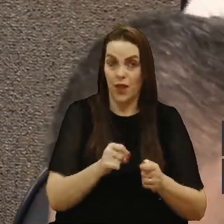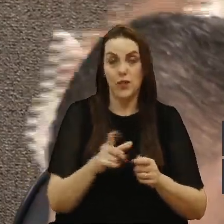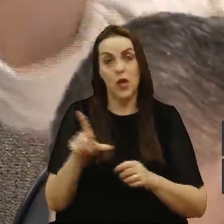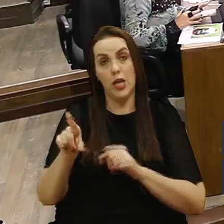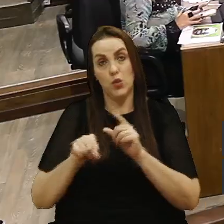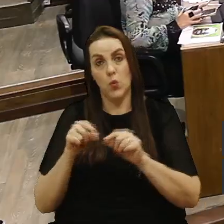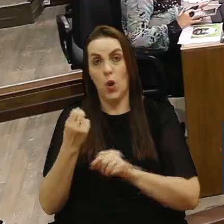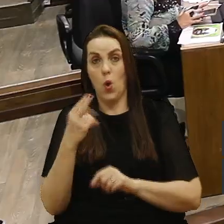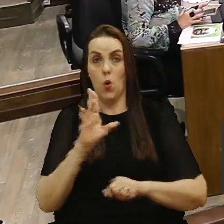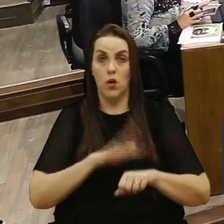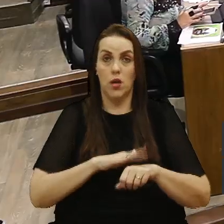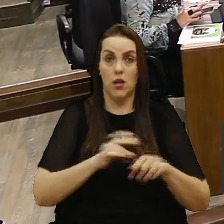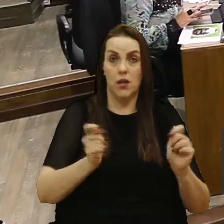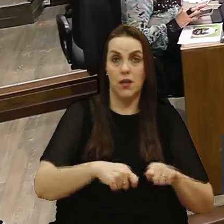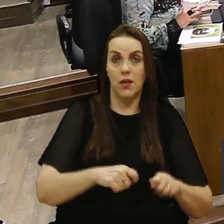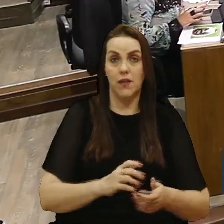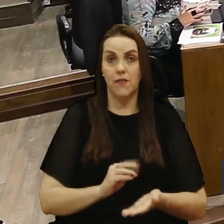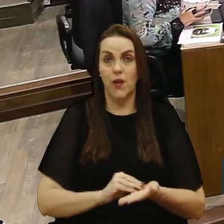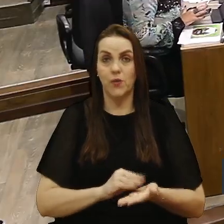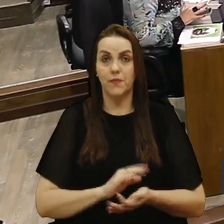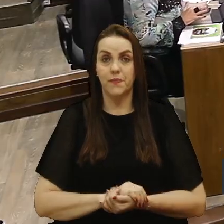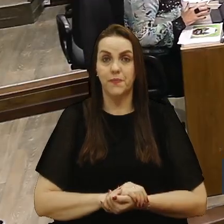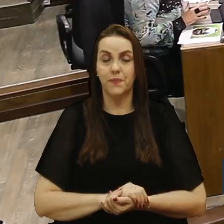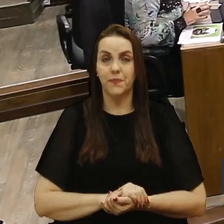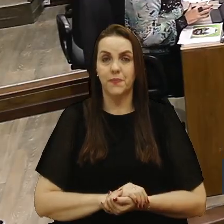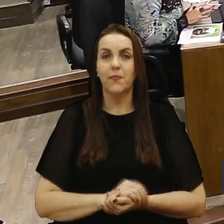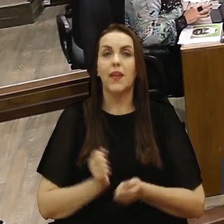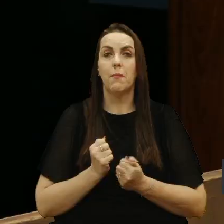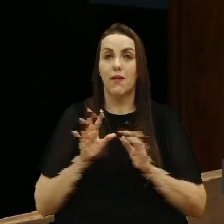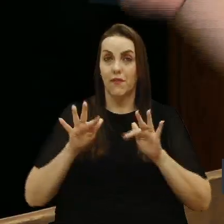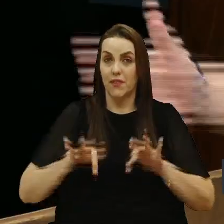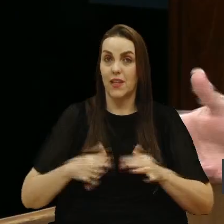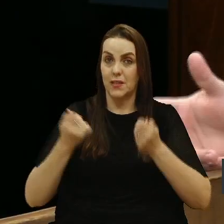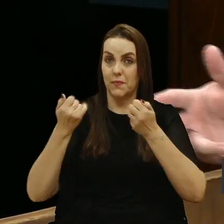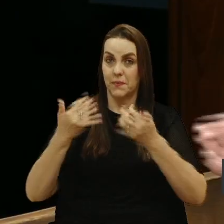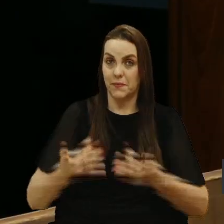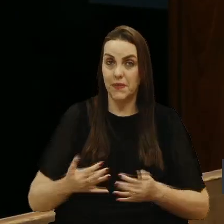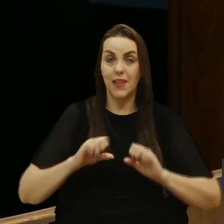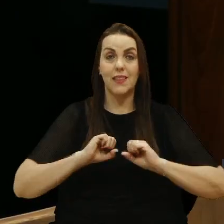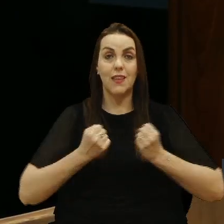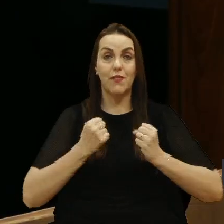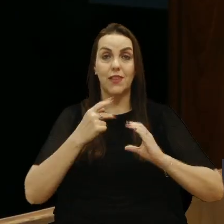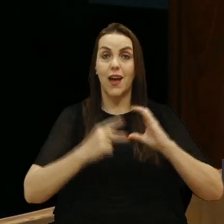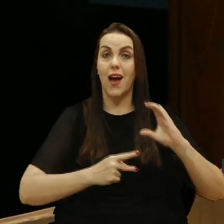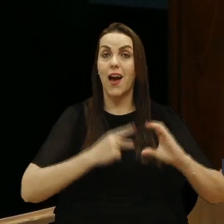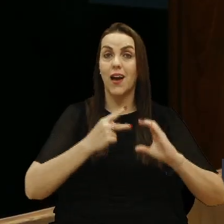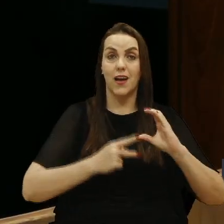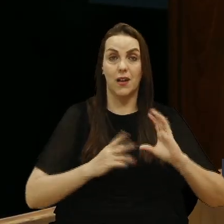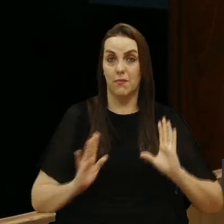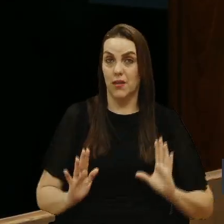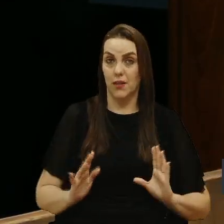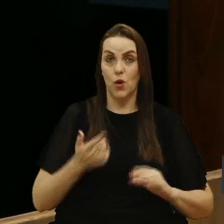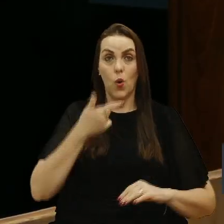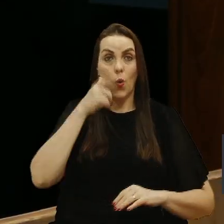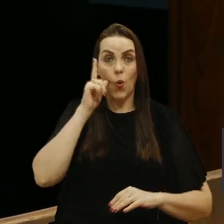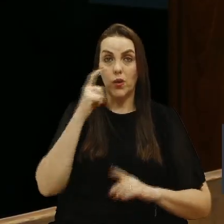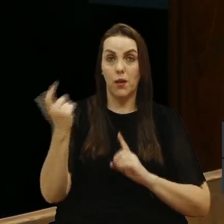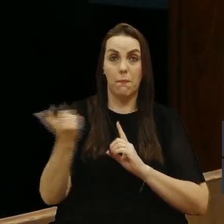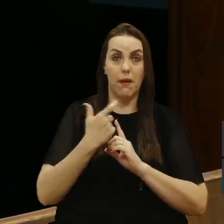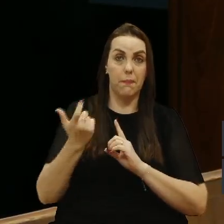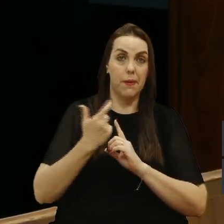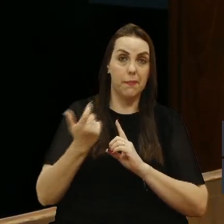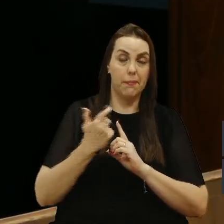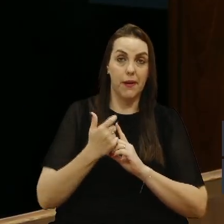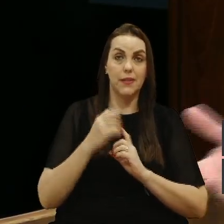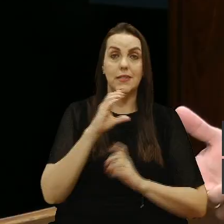Para concluir, a minha fala não vai em defesa da oposição, da gestão, vai em defesa da Câmara de Vereadores. Ontem nós fomos atacados pela nomeação de cargos em